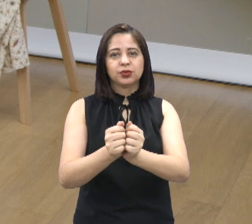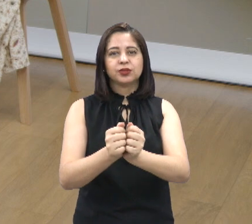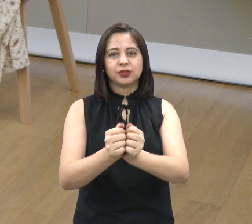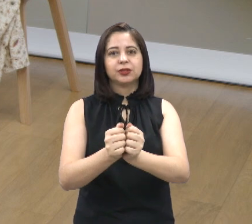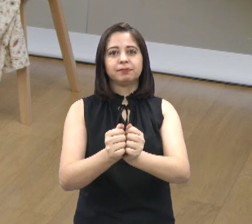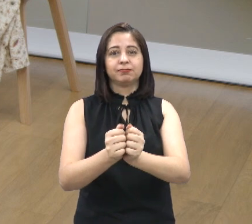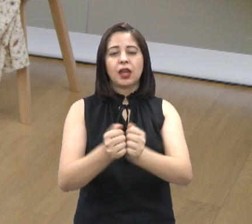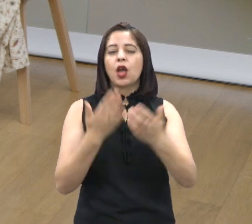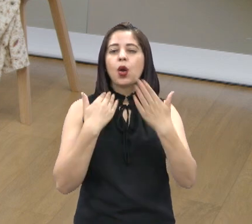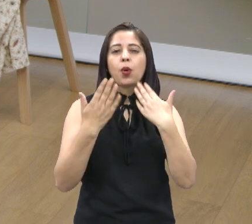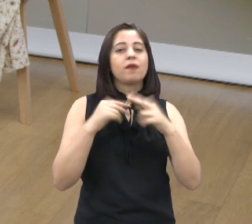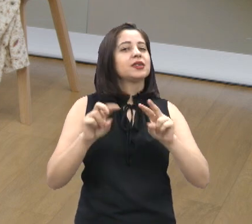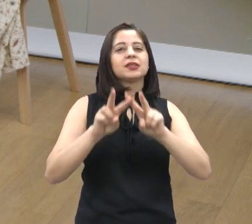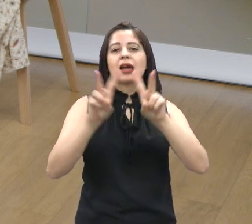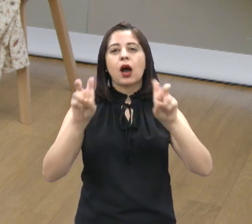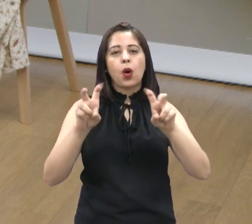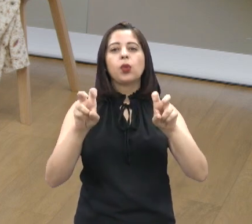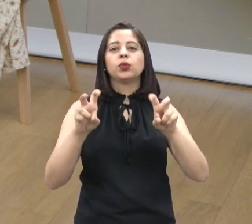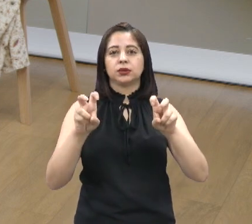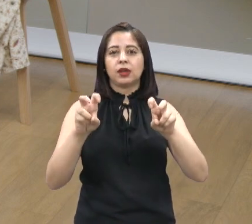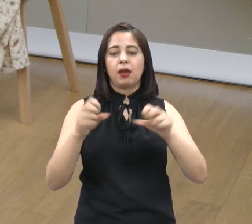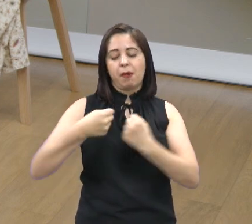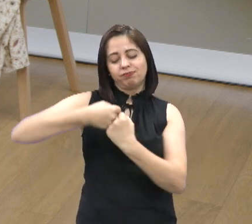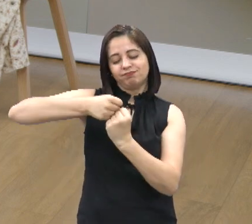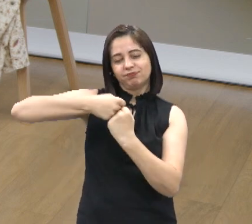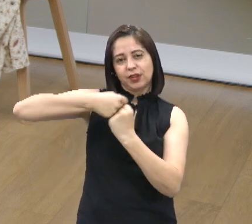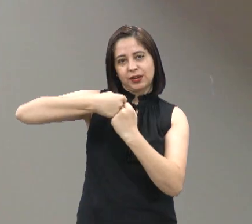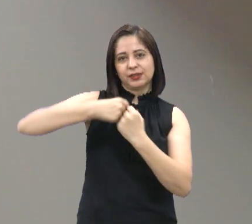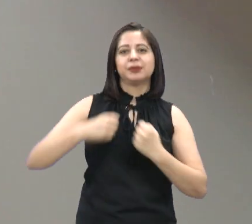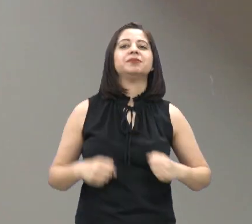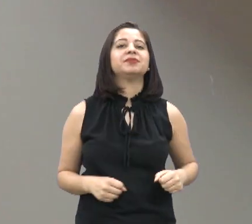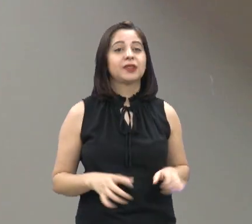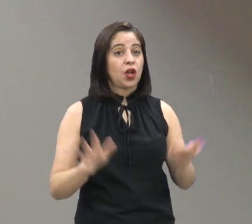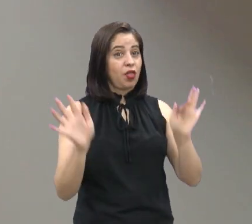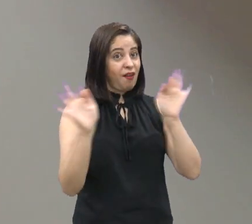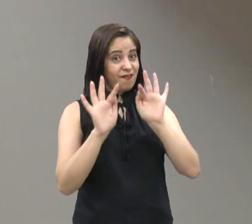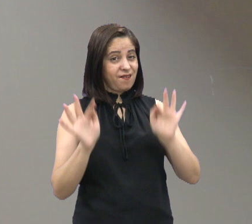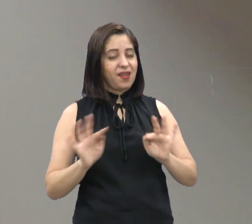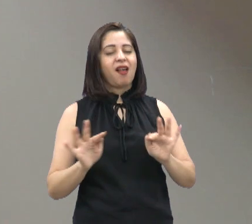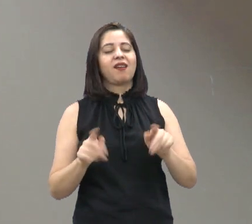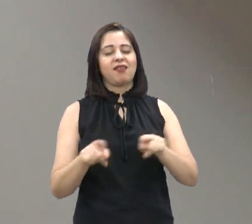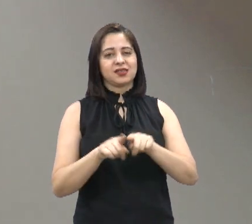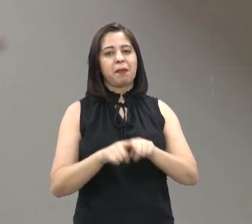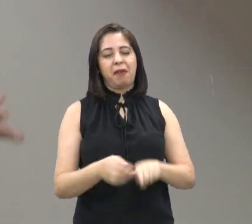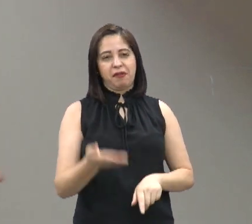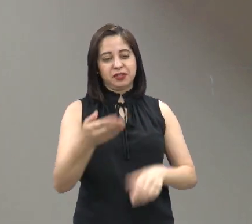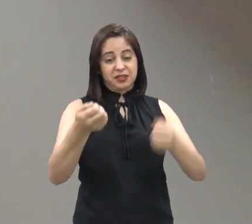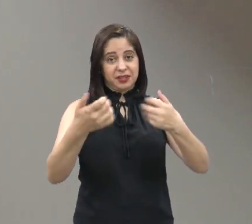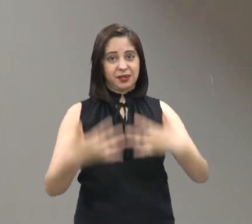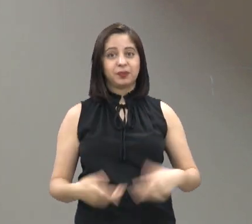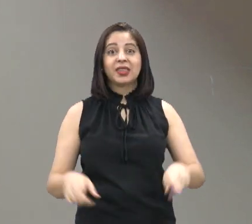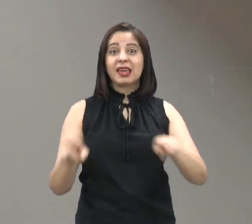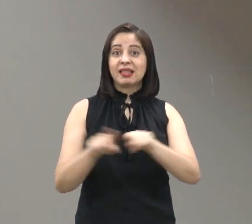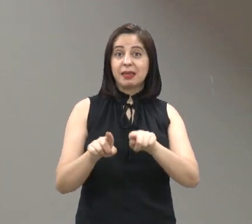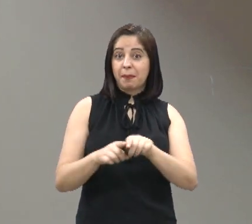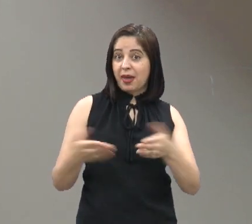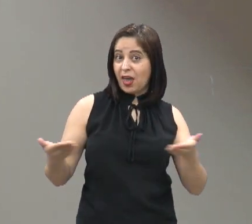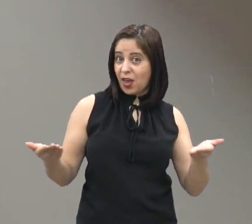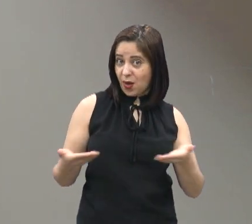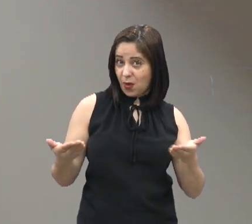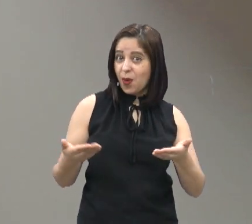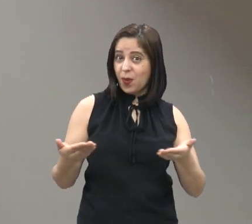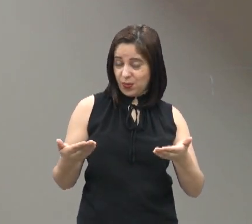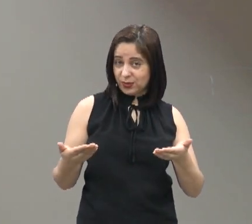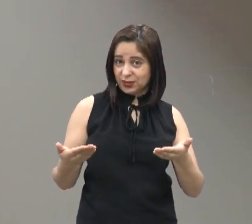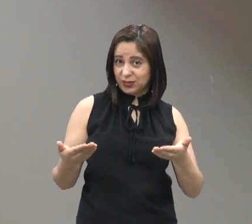poder conversar um pouquinho sobre as articulações. Nós também estamos muito felizes com a sua participação. E além da participação da